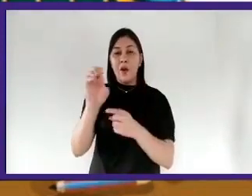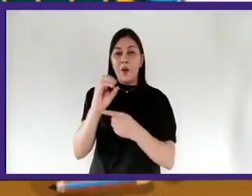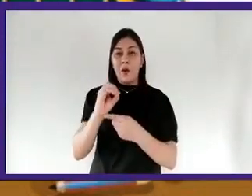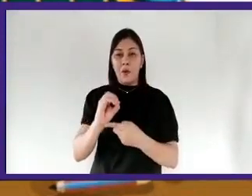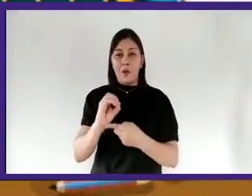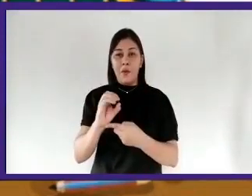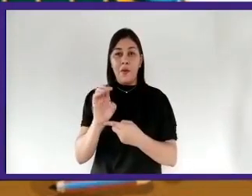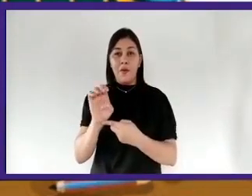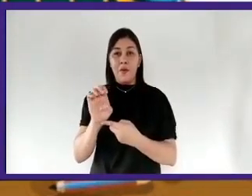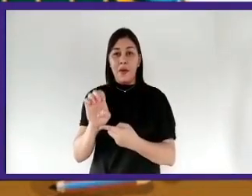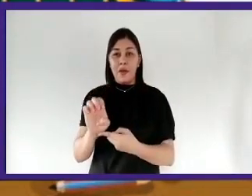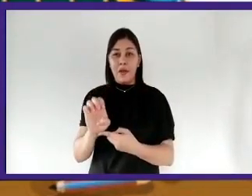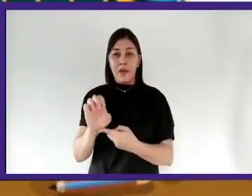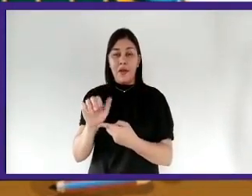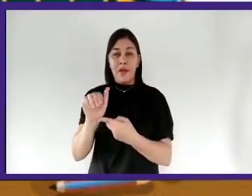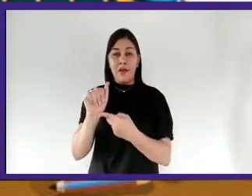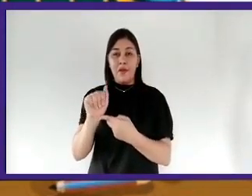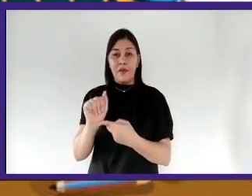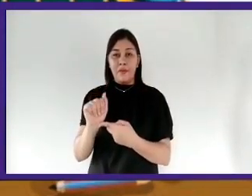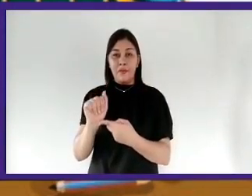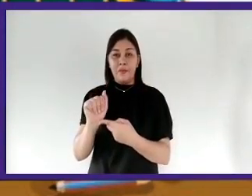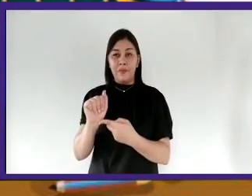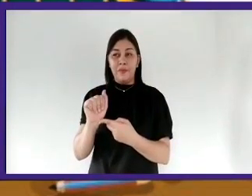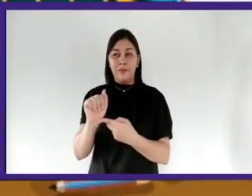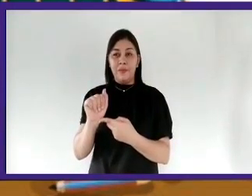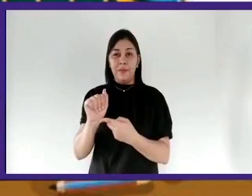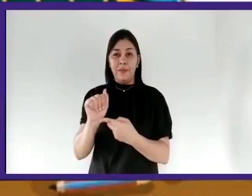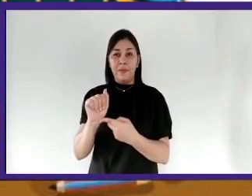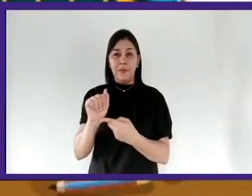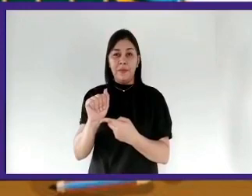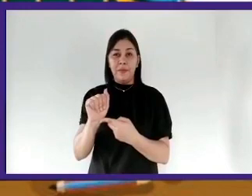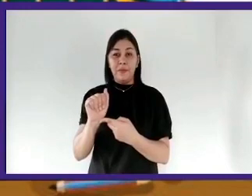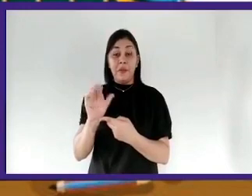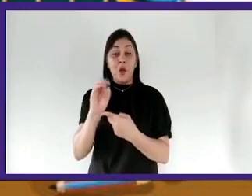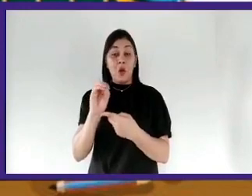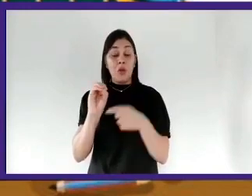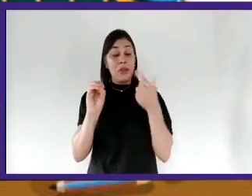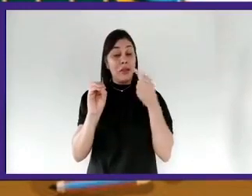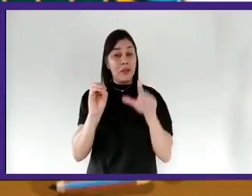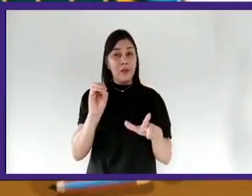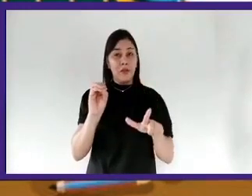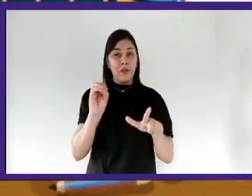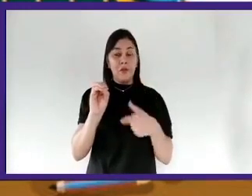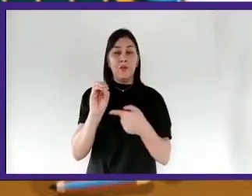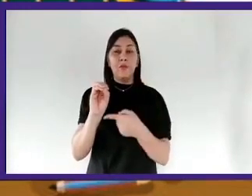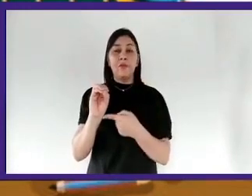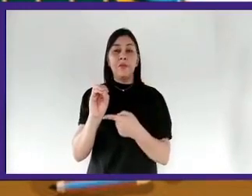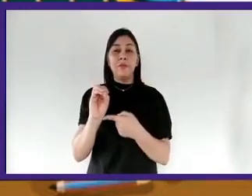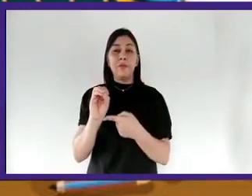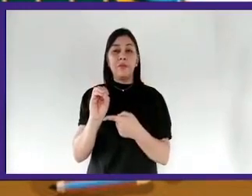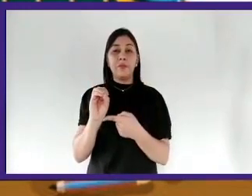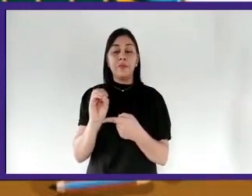E, A, O novamente. Vamos à outra.